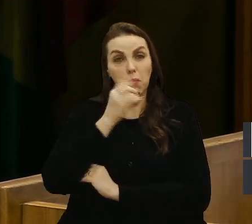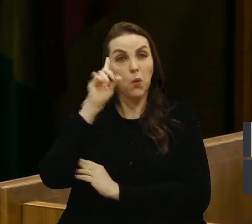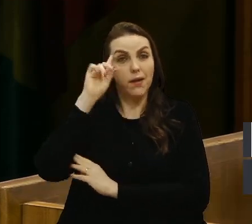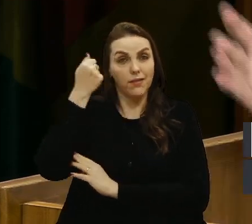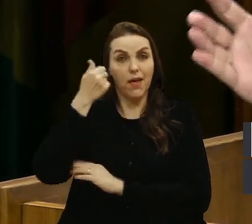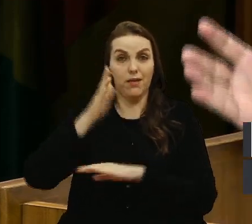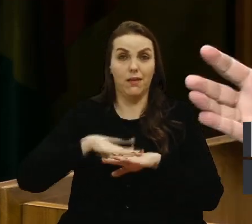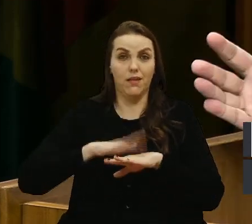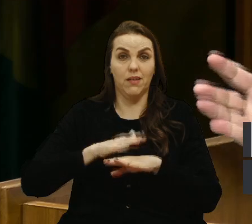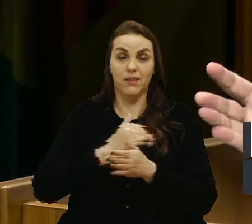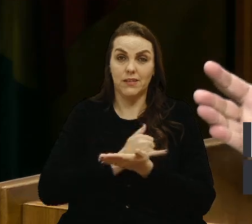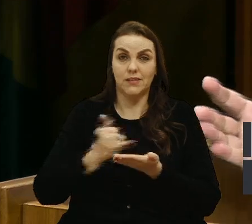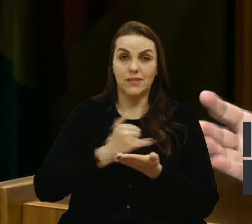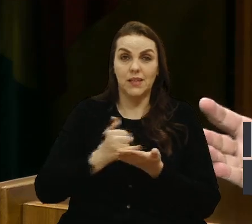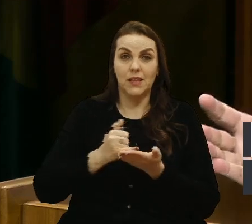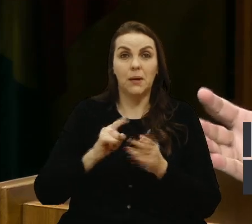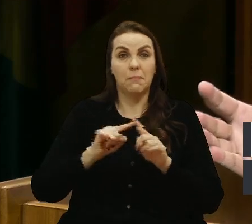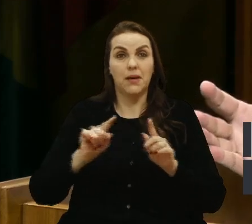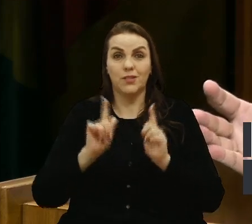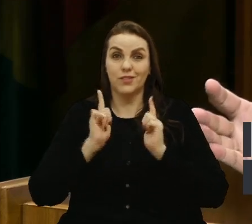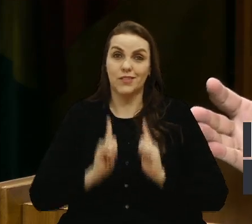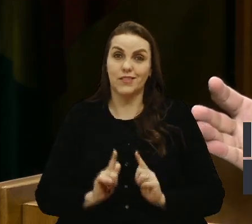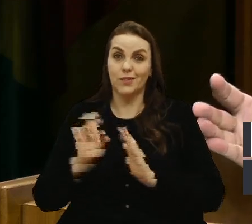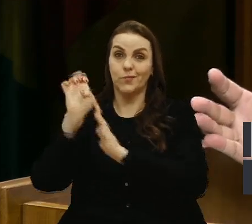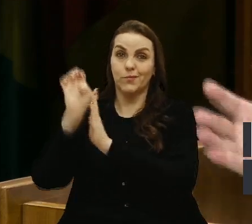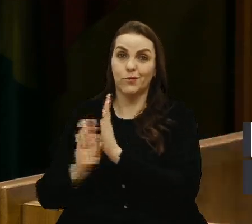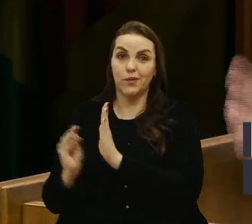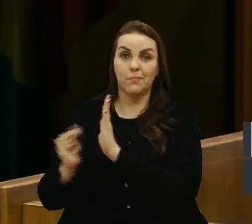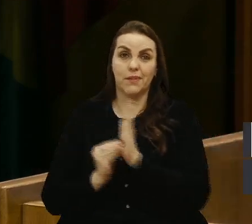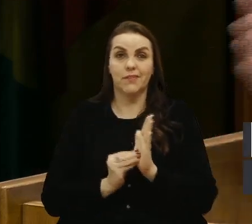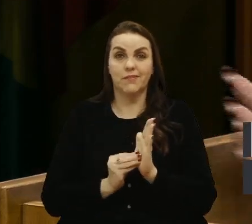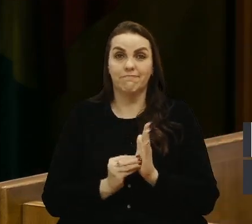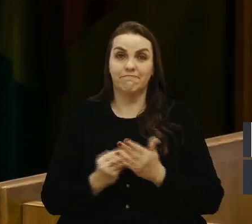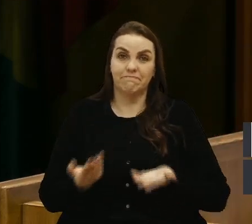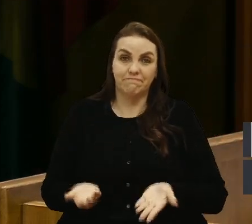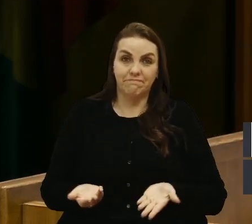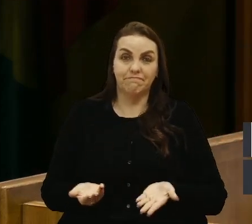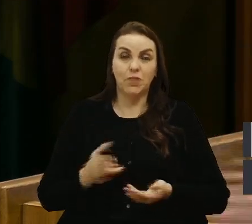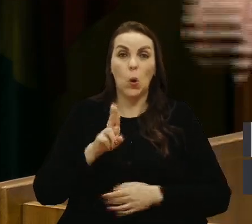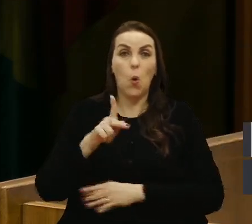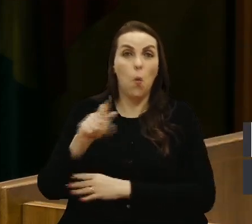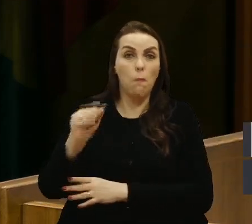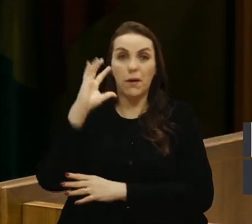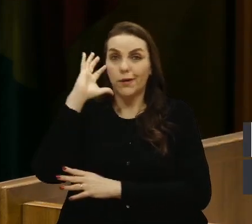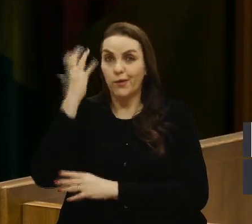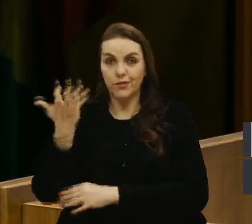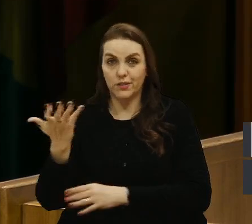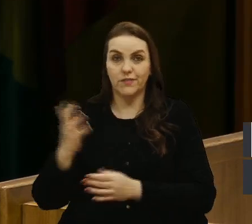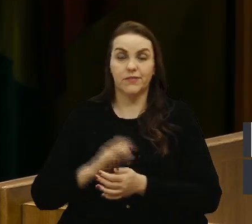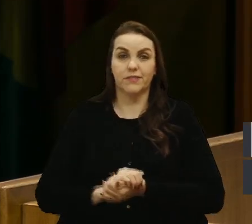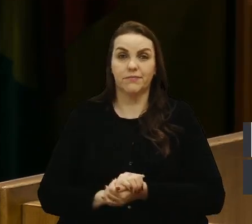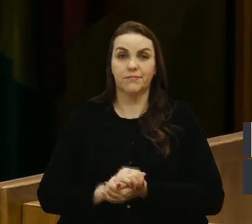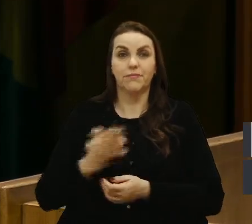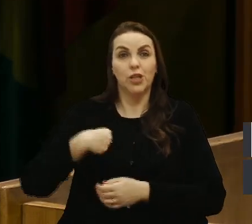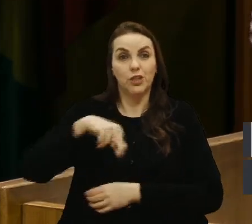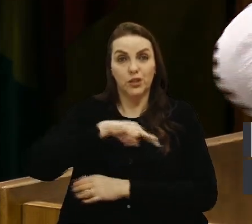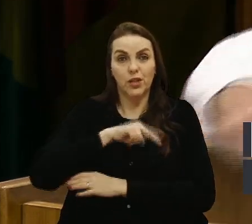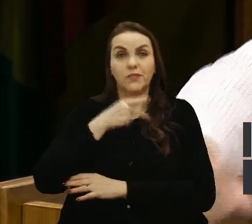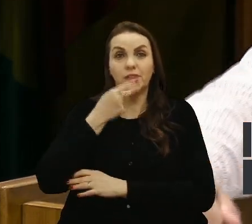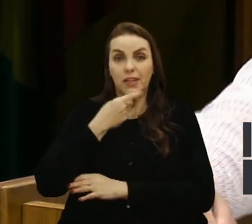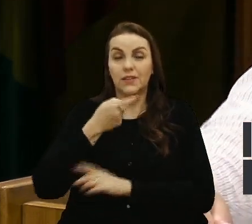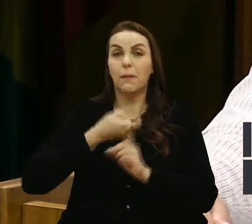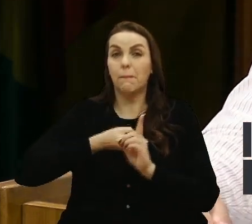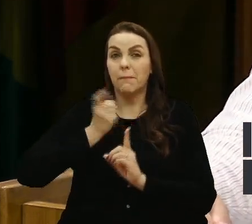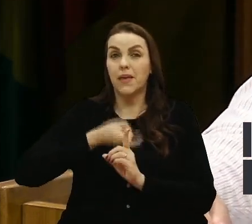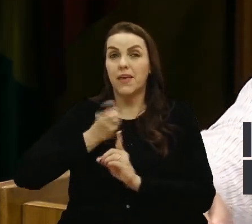iniciativas. Agora, gestão por emenda, UPA que não se resolve. Nós estamos falando há meses